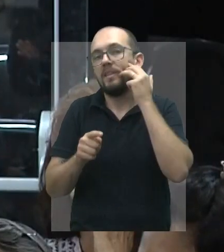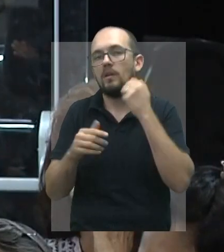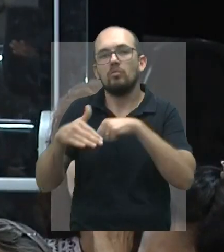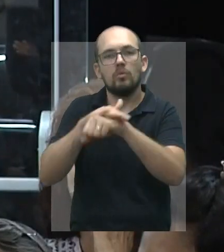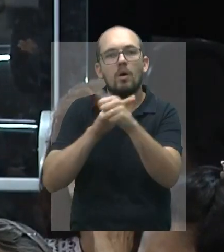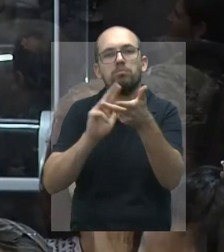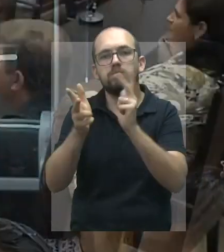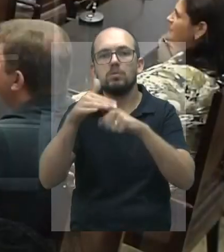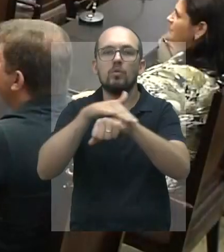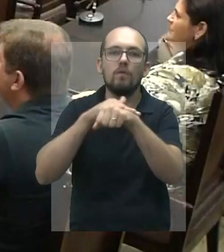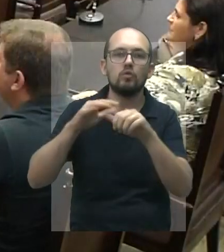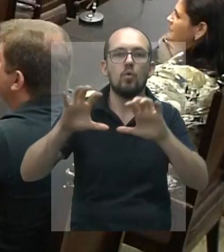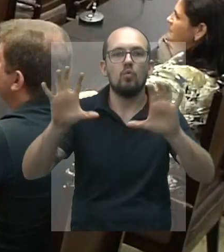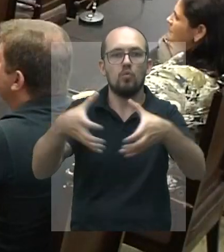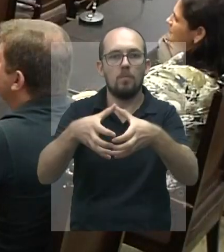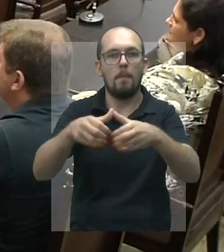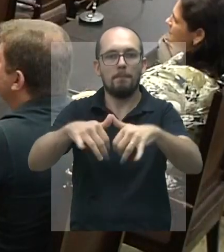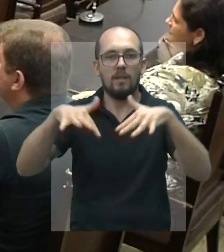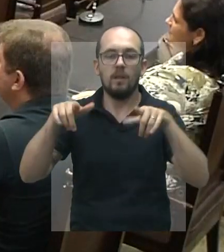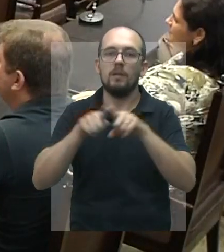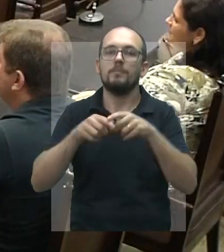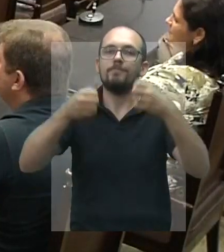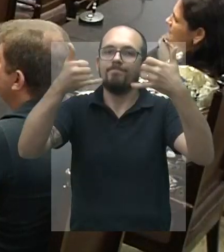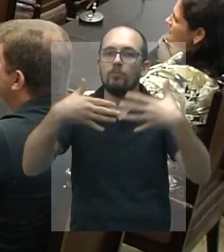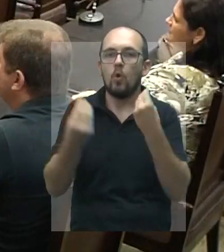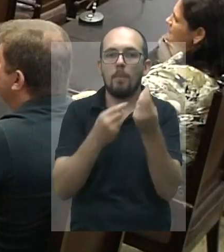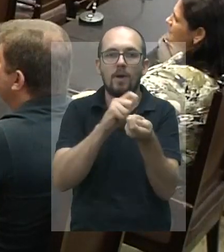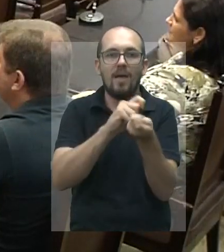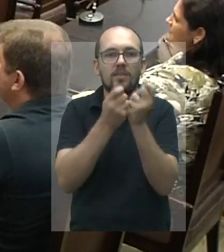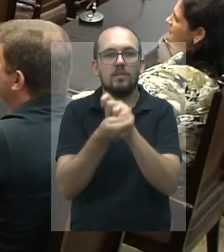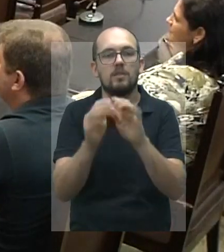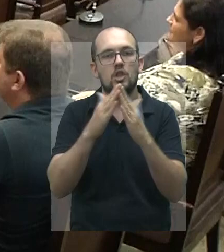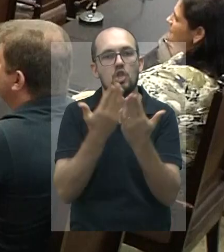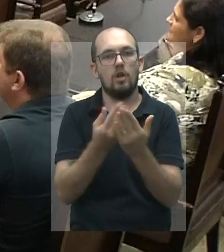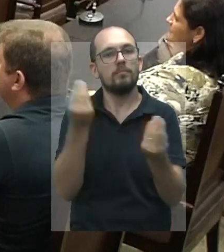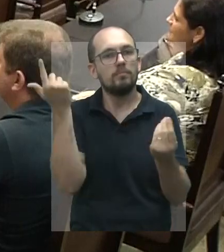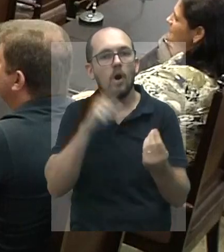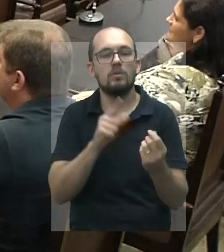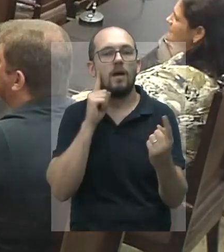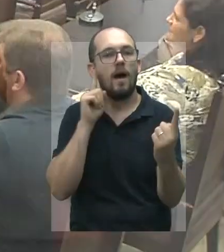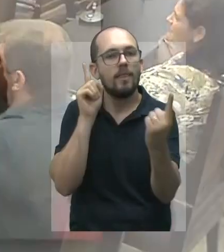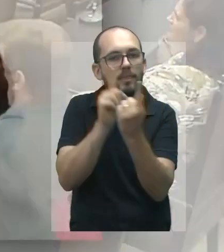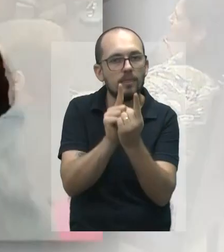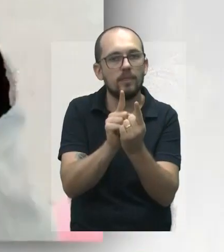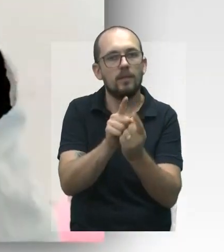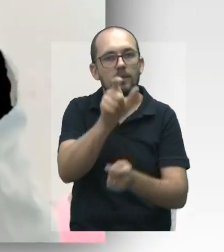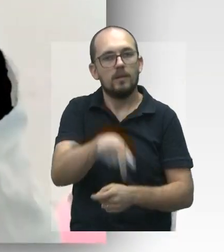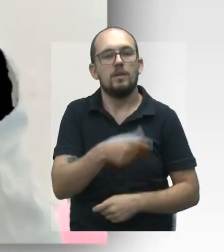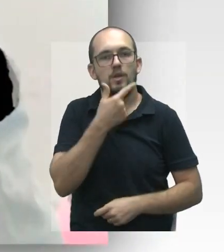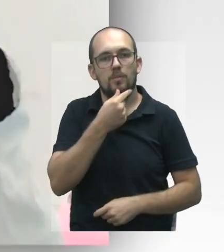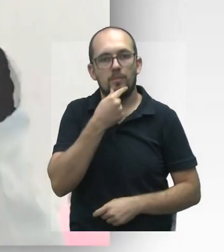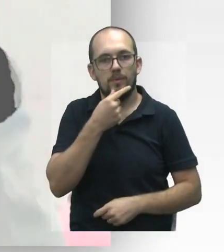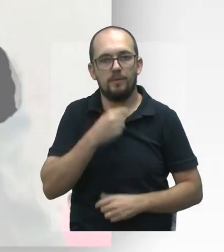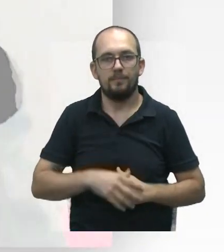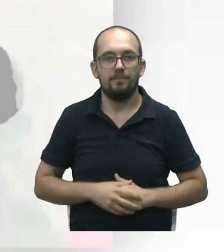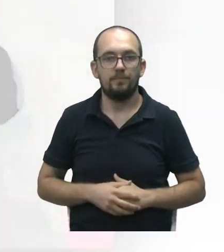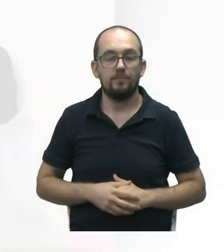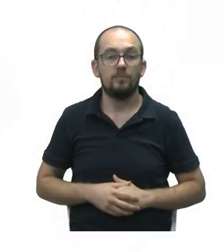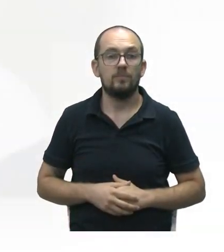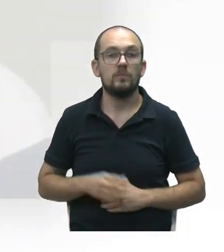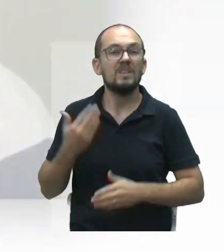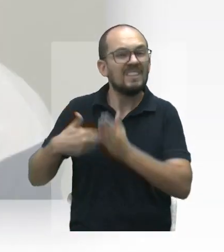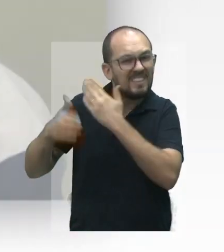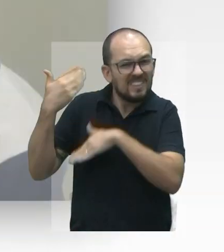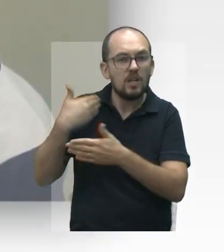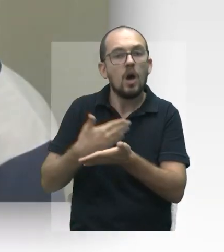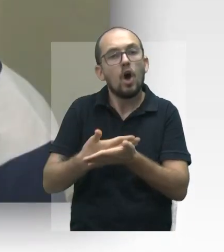plateia e ressaltou o processo de adaptação da escola para atender o aluno Gustavo. Na época em que ele começou a frequentar